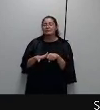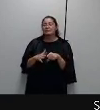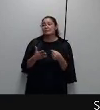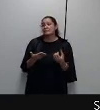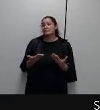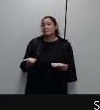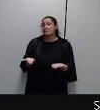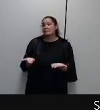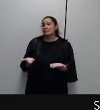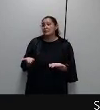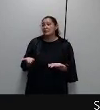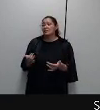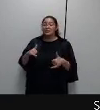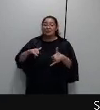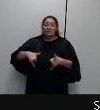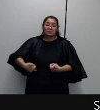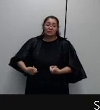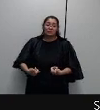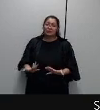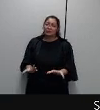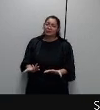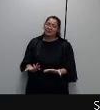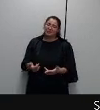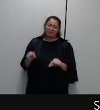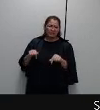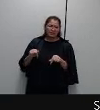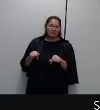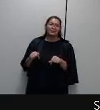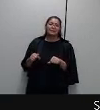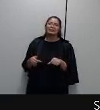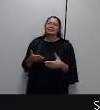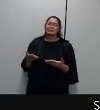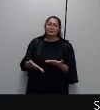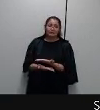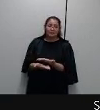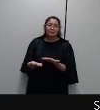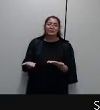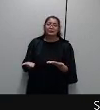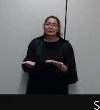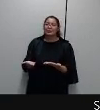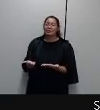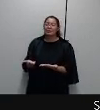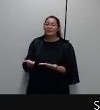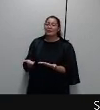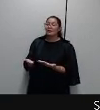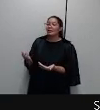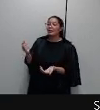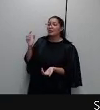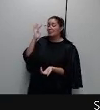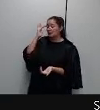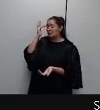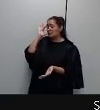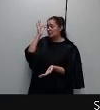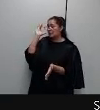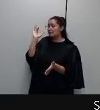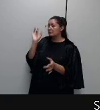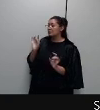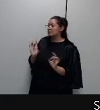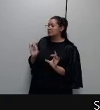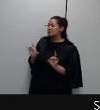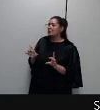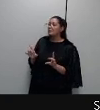sofrer mais neutro em situações mas eu acho que causa de uma acesso só porque o tribunal